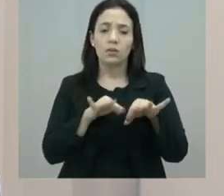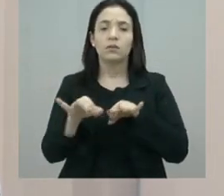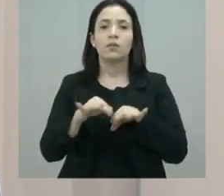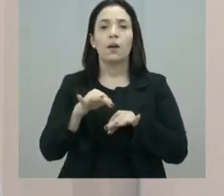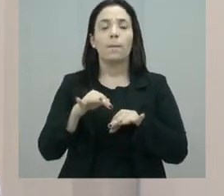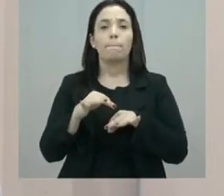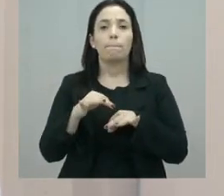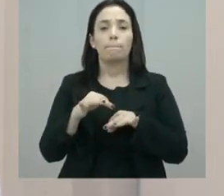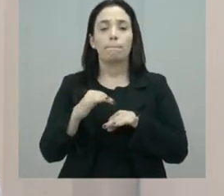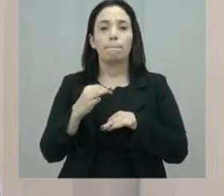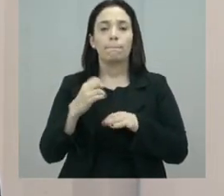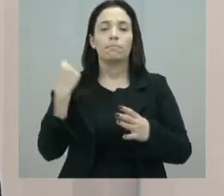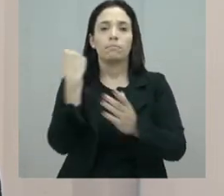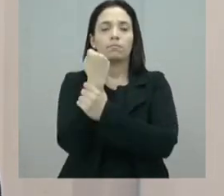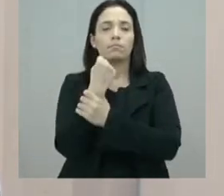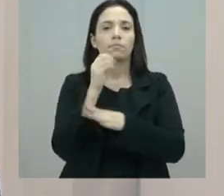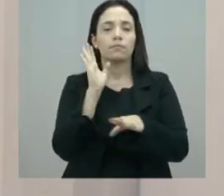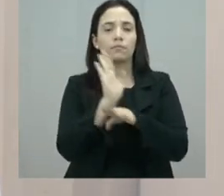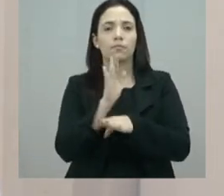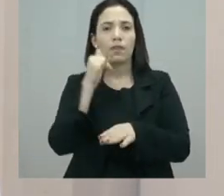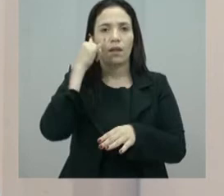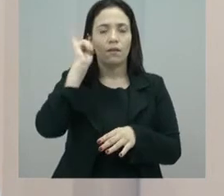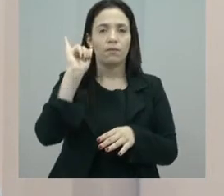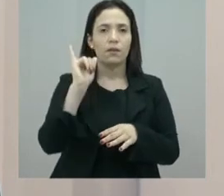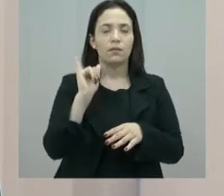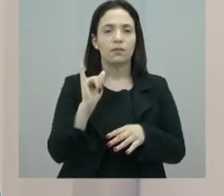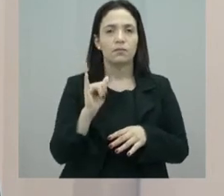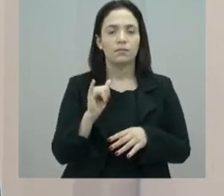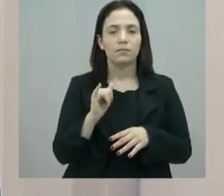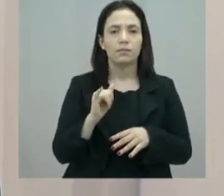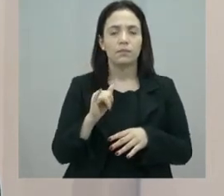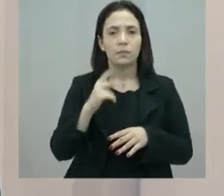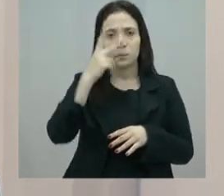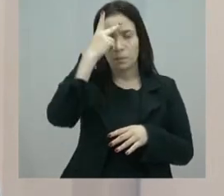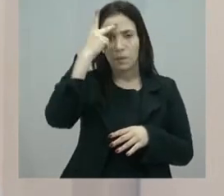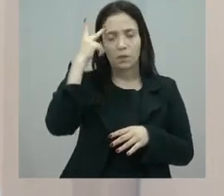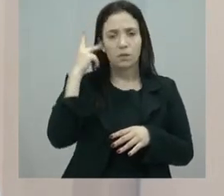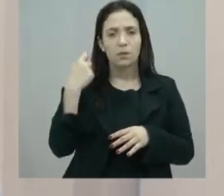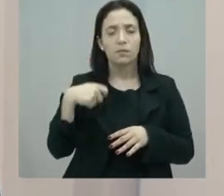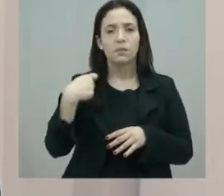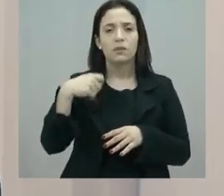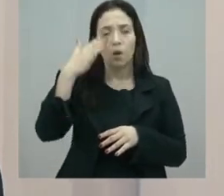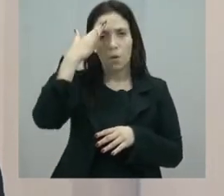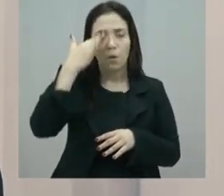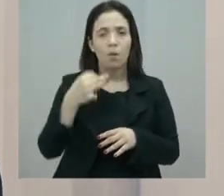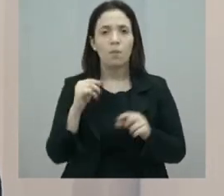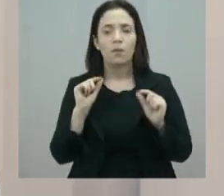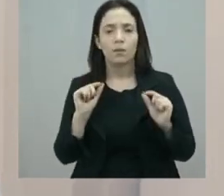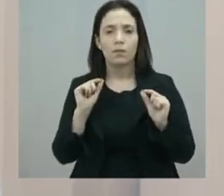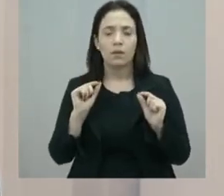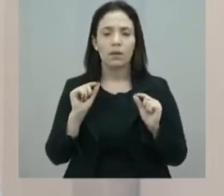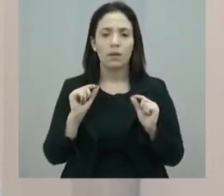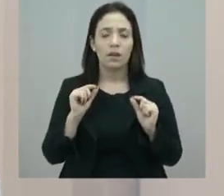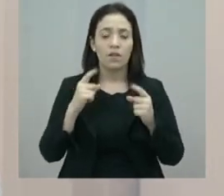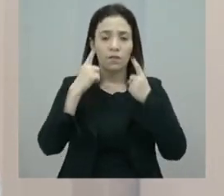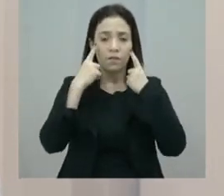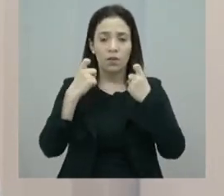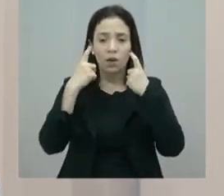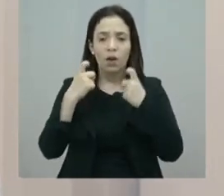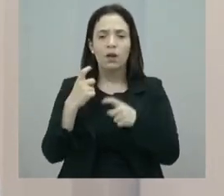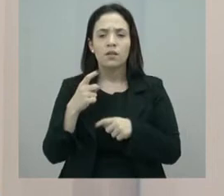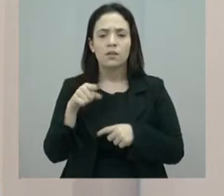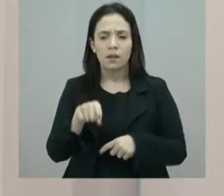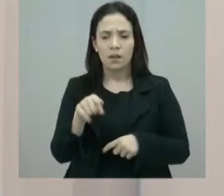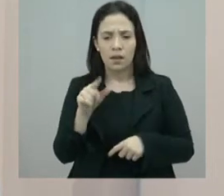de proteção municipal para que isso não aconteça. As pessoas precisam compreender que atos violentos contra